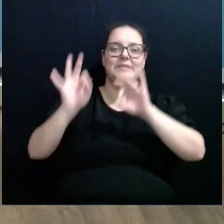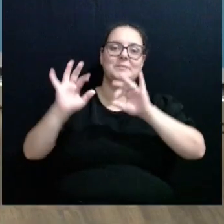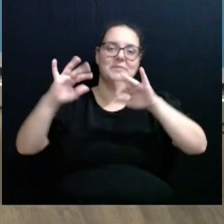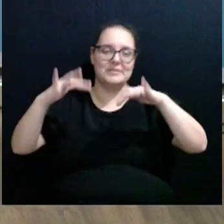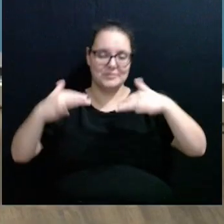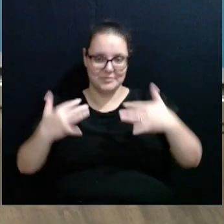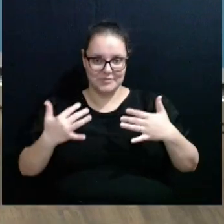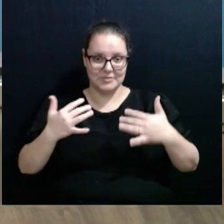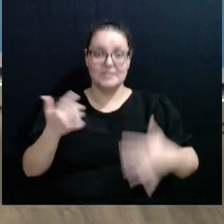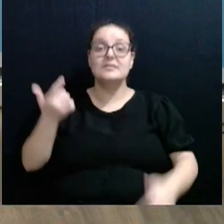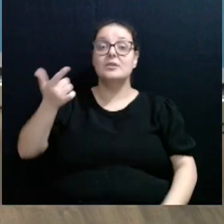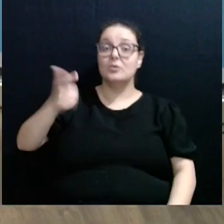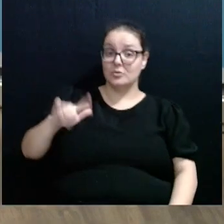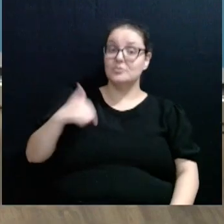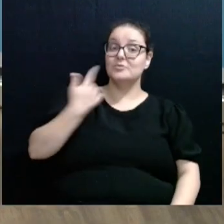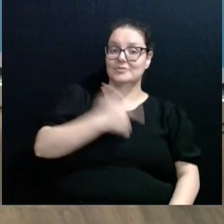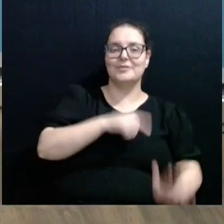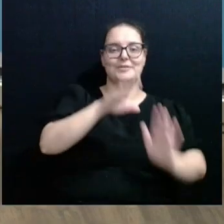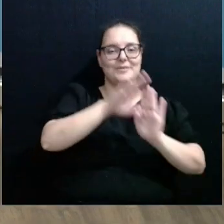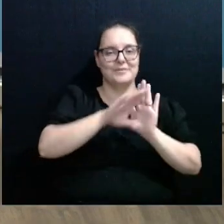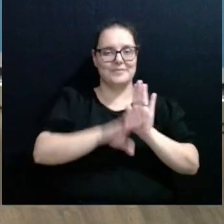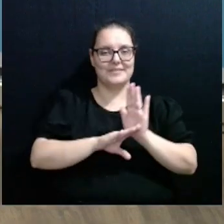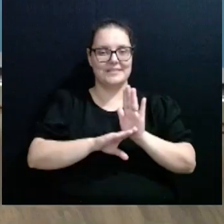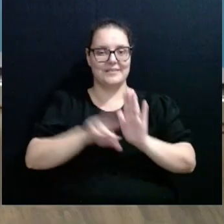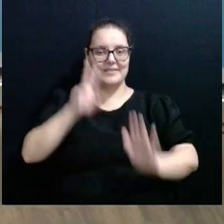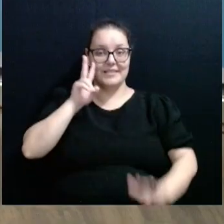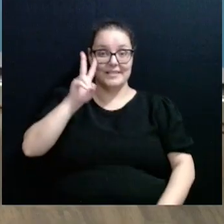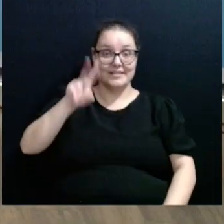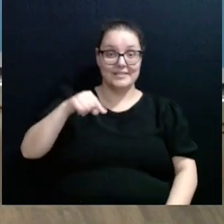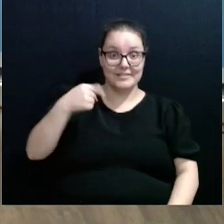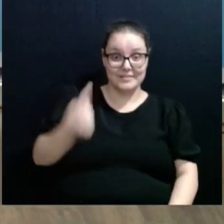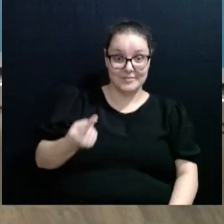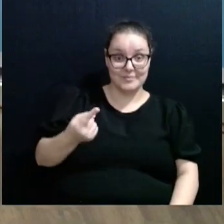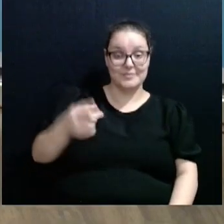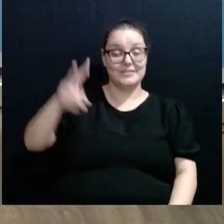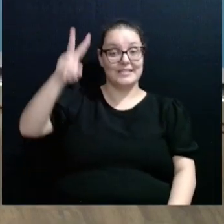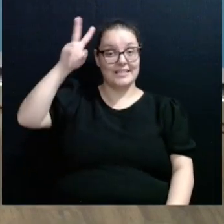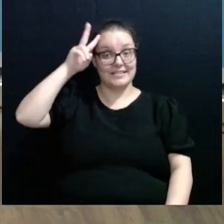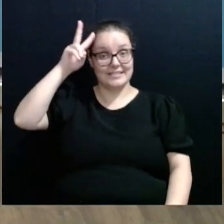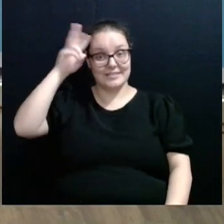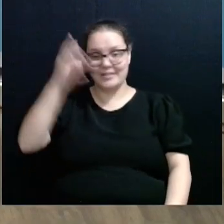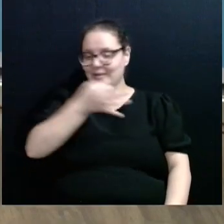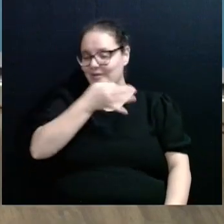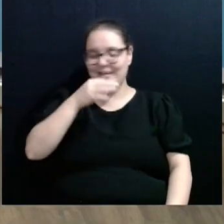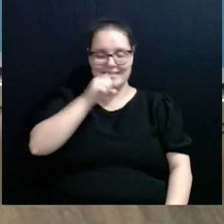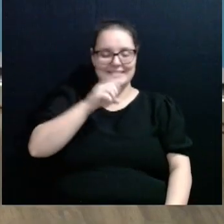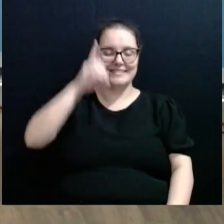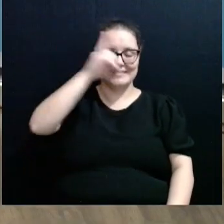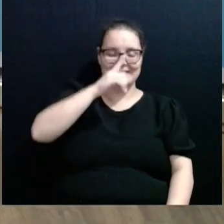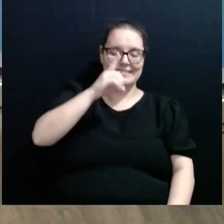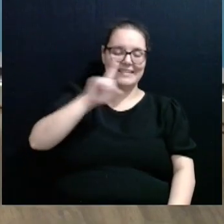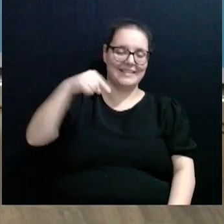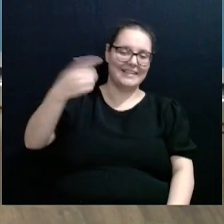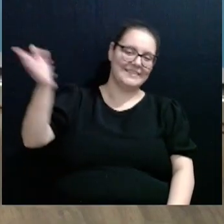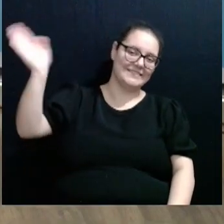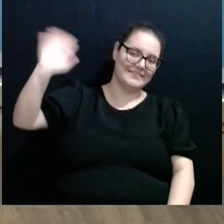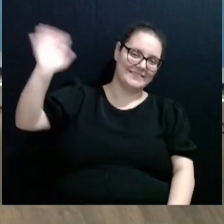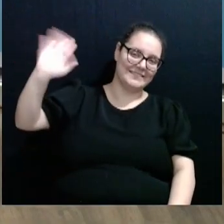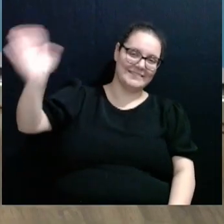audiência. Continue na nossa programação. Ótimo fim de semana e nos vemos na segunda-feira. Até lá. Tchau, tchau.